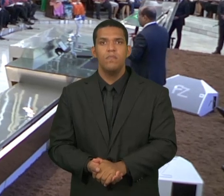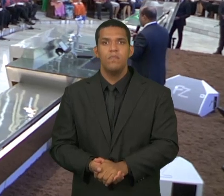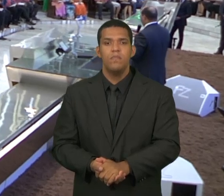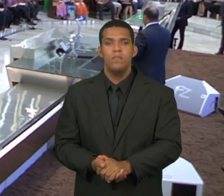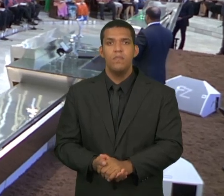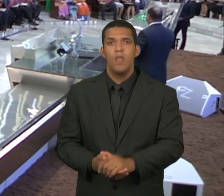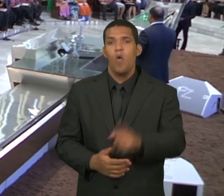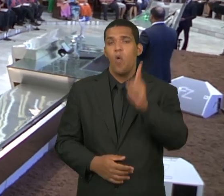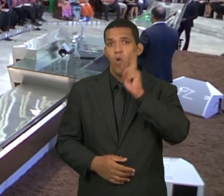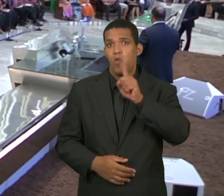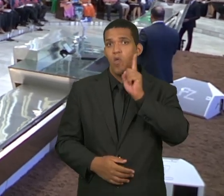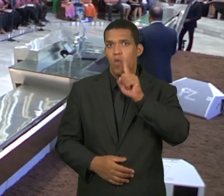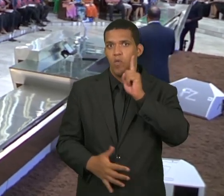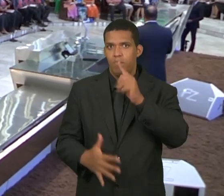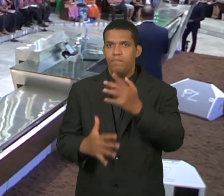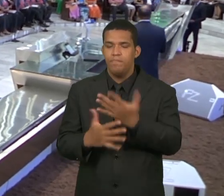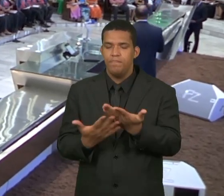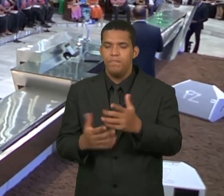E Aaron